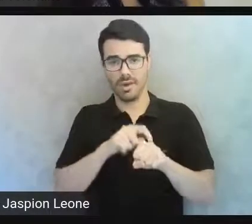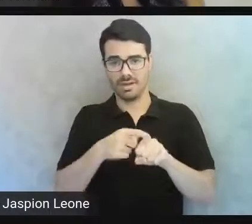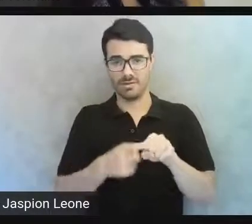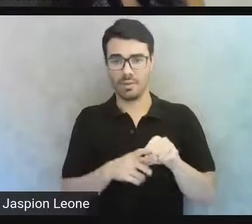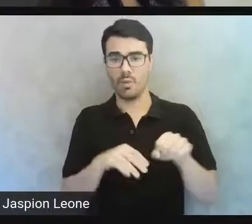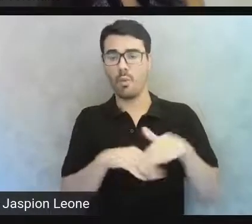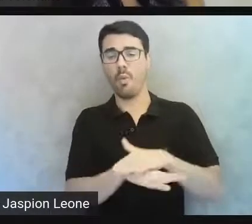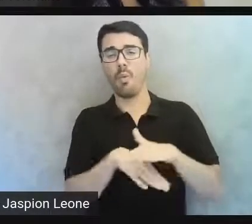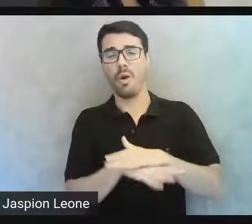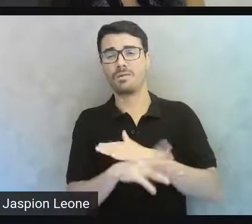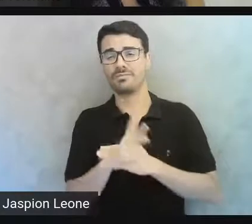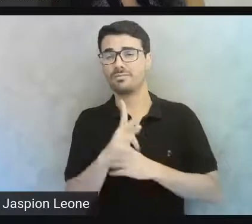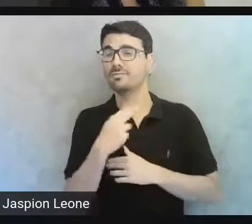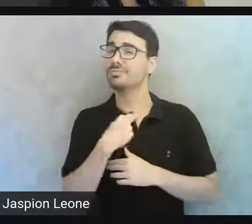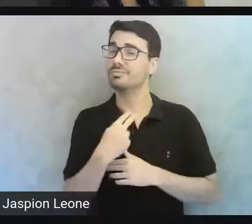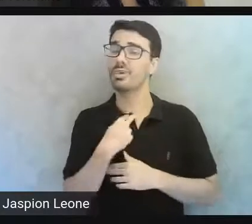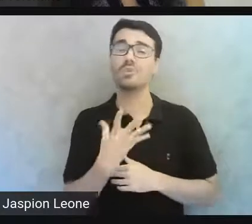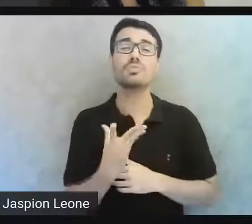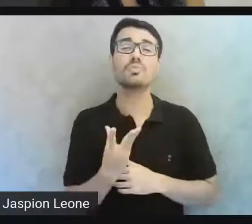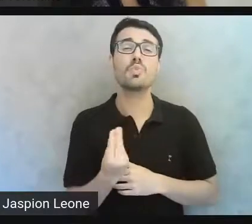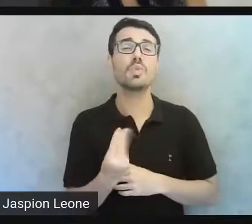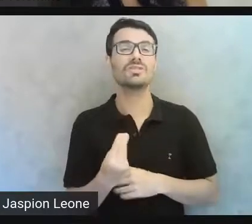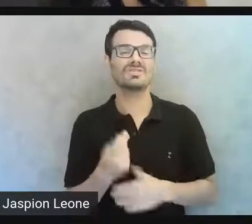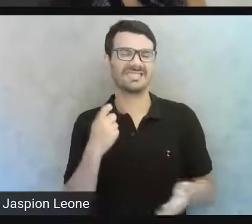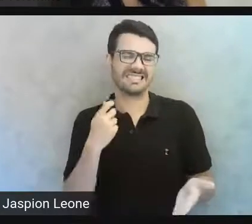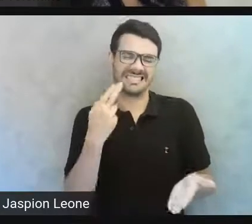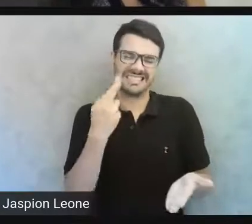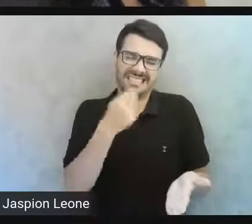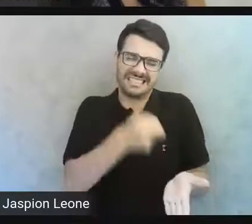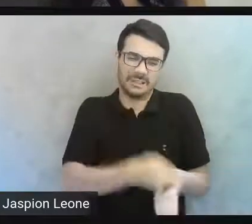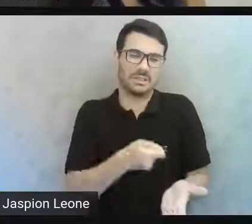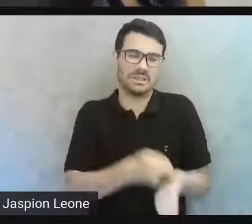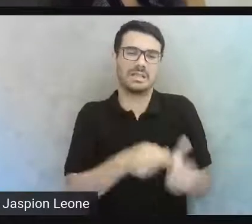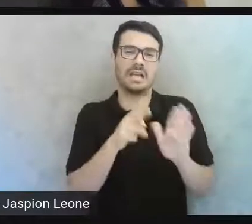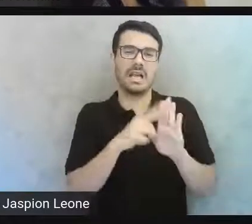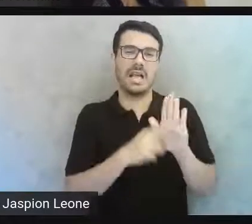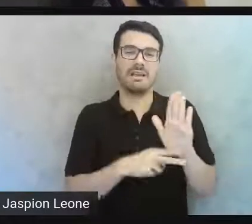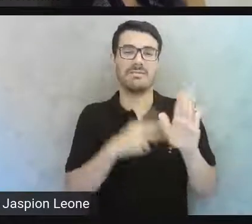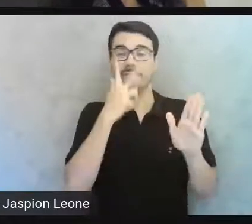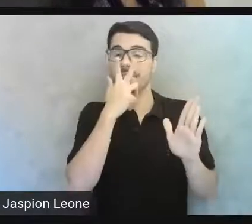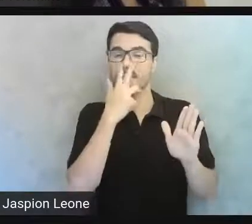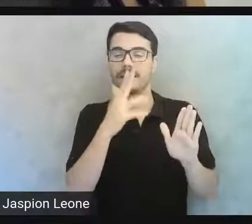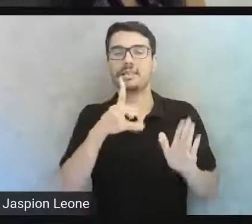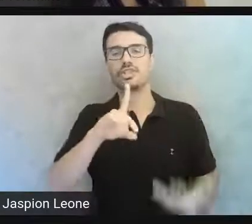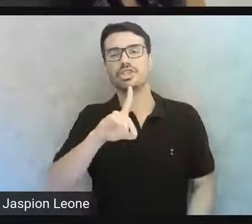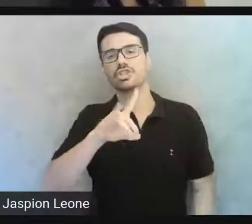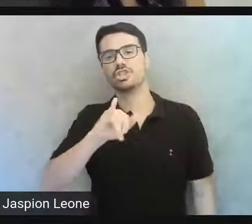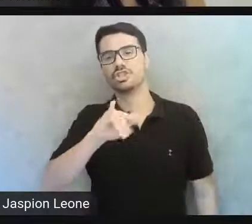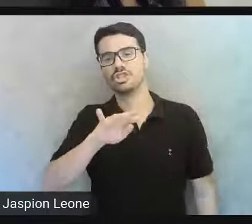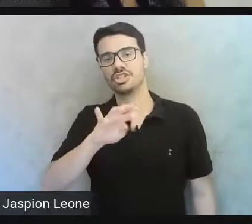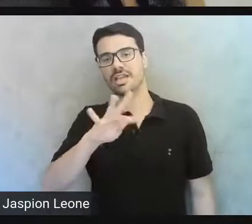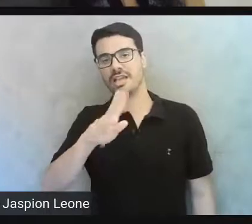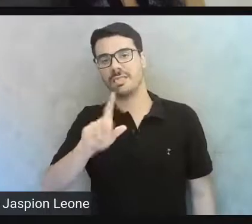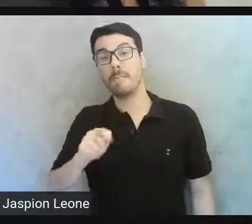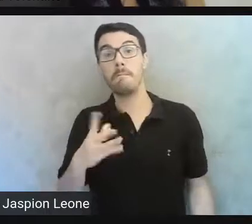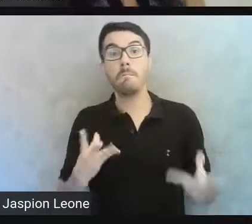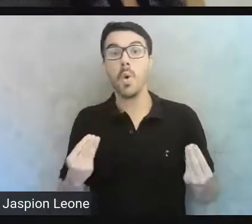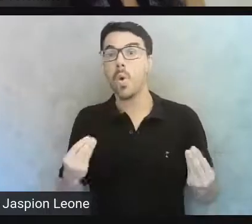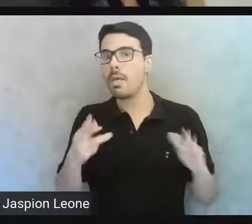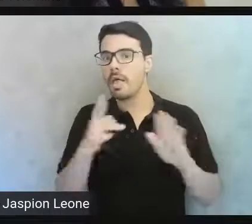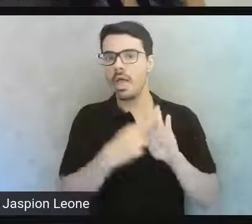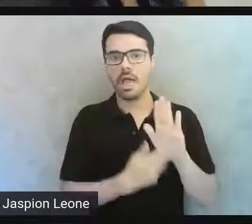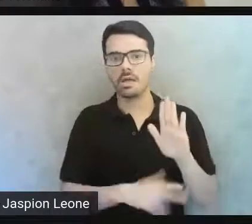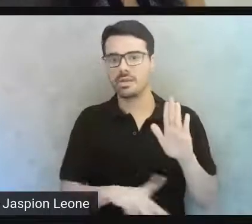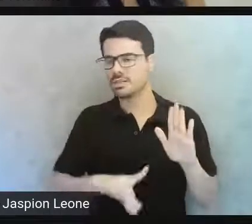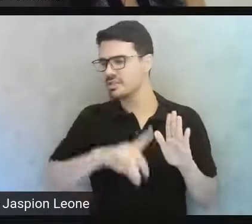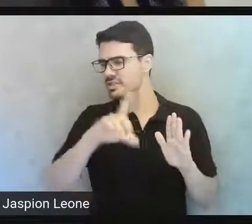muito restritiva, sabe? Porque senão é a mesma coisa da dieta, sabe? A gente faz uma dieta muito restritiva e chega um dia você tá